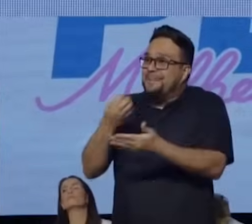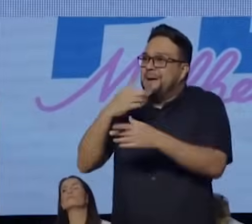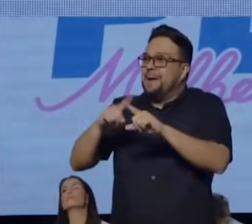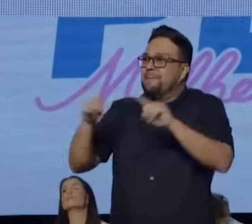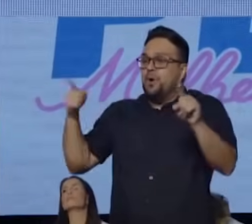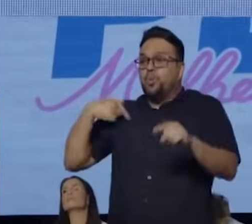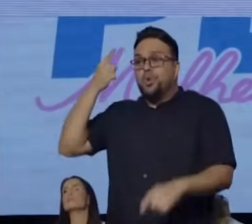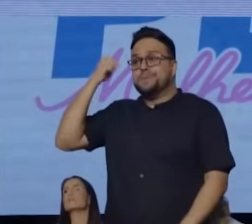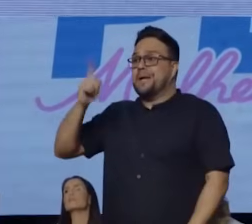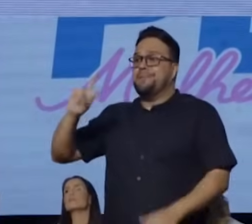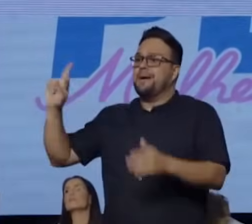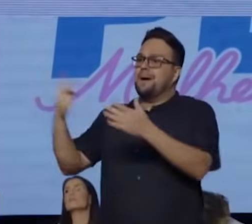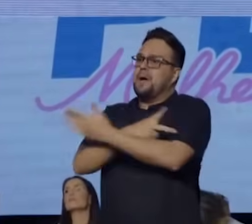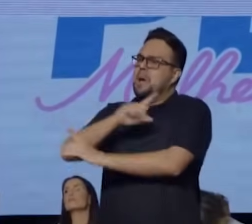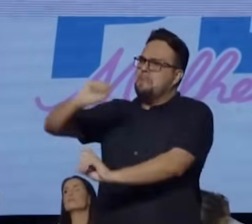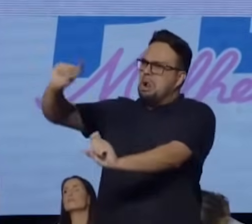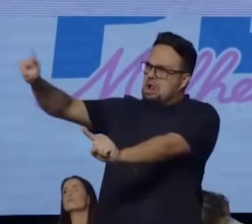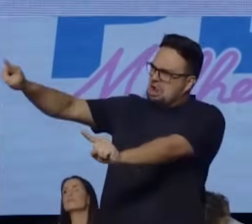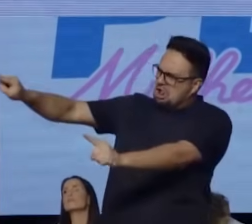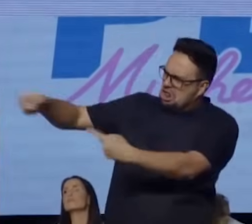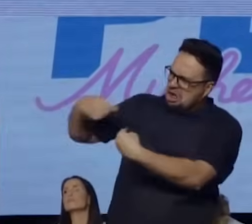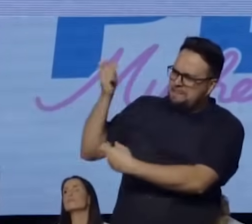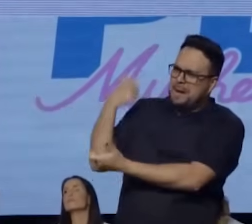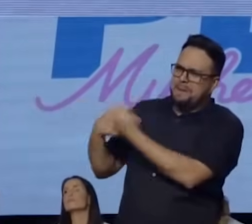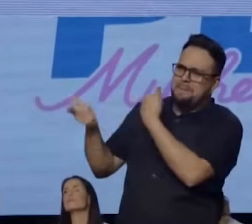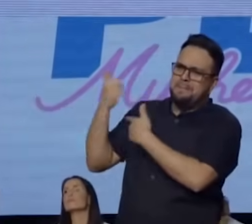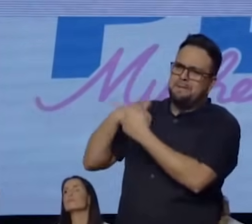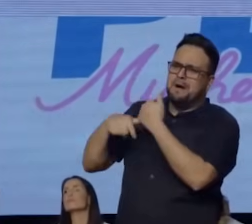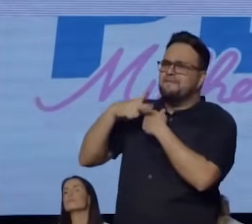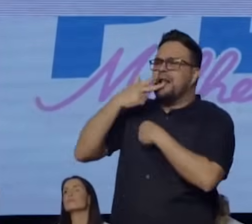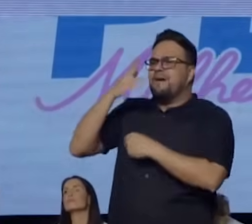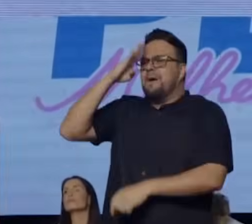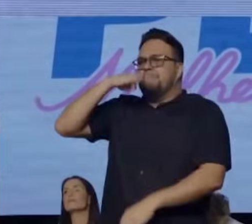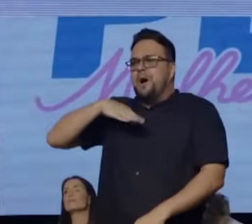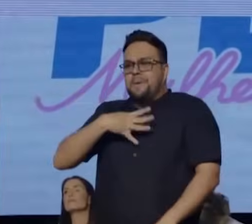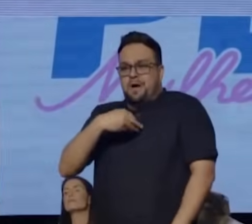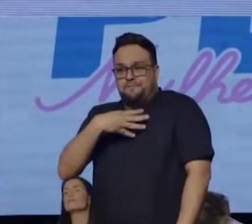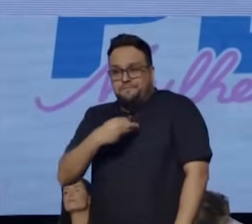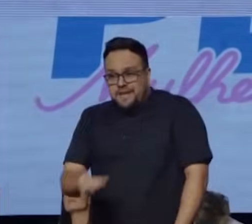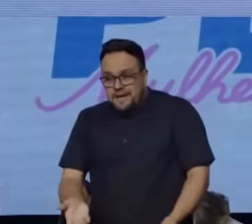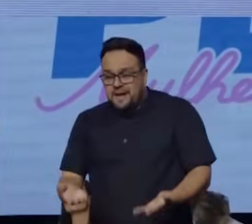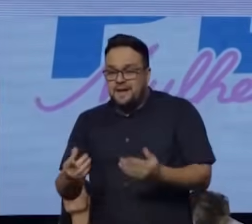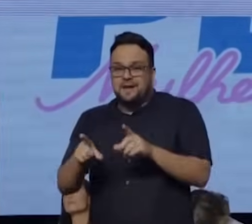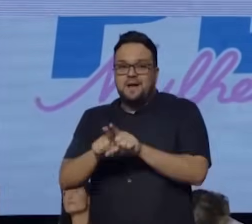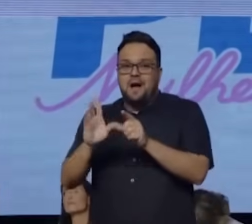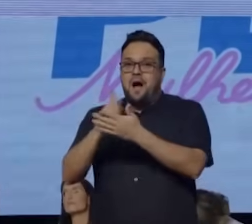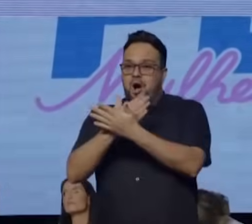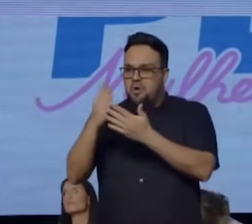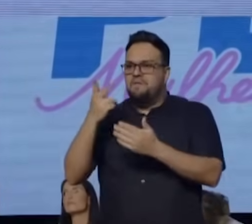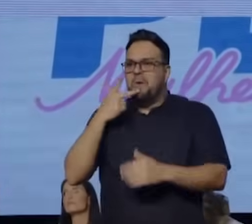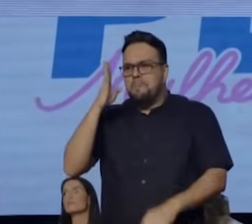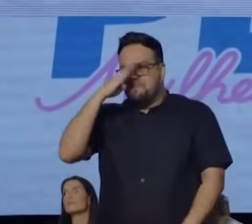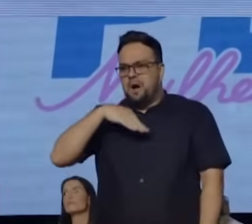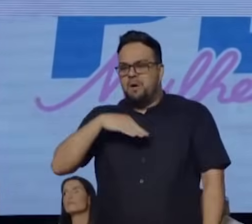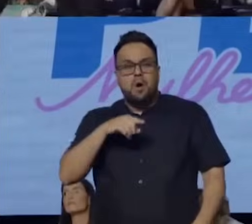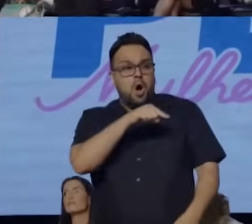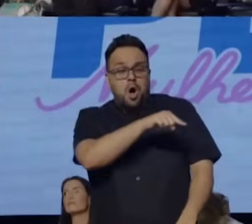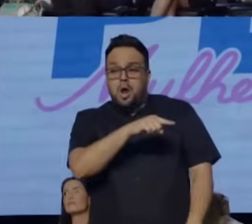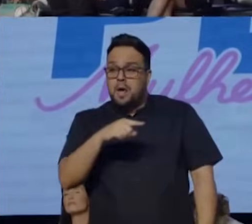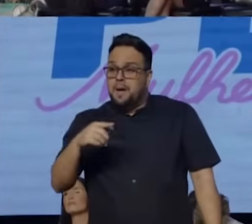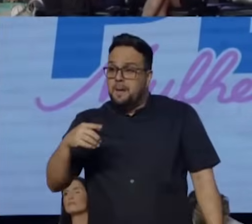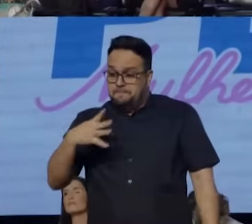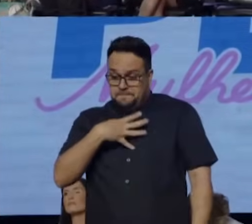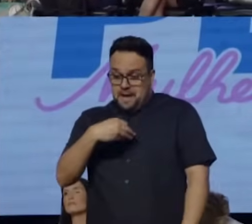infelizmente, eles atiravam pedradas, falavam mal das minhas filhas, chegaram a falar mal da minha filha que estava completando,